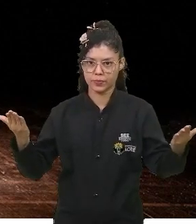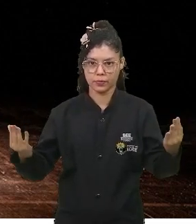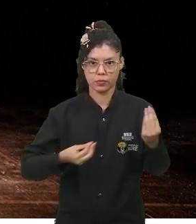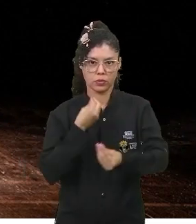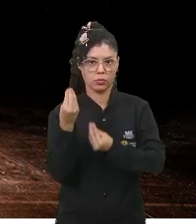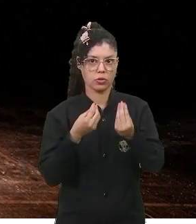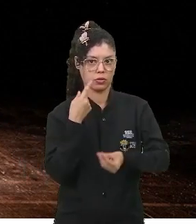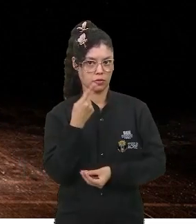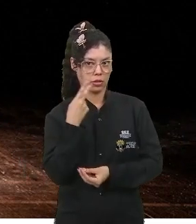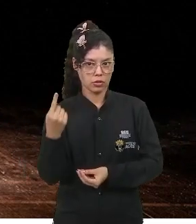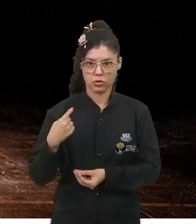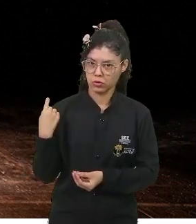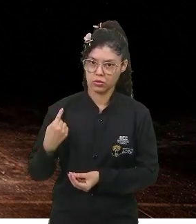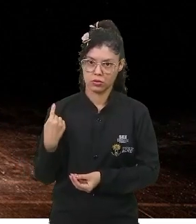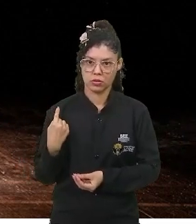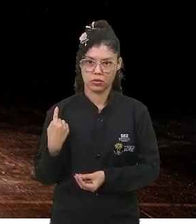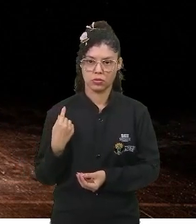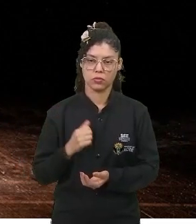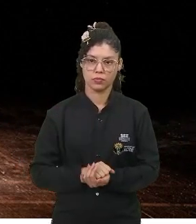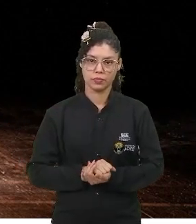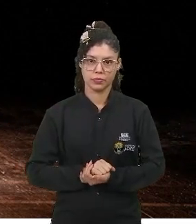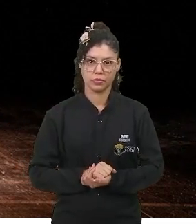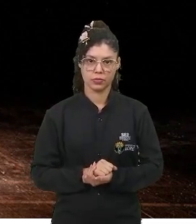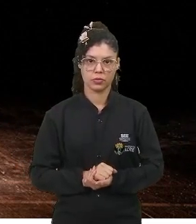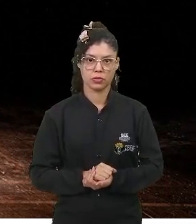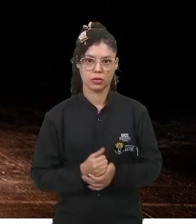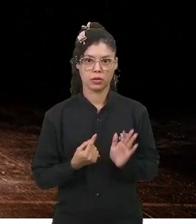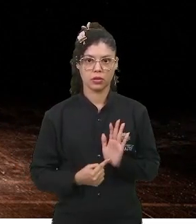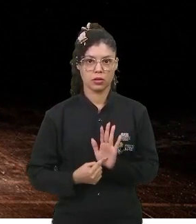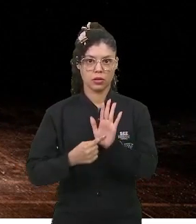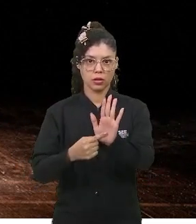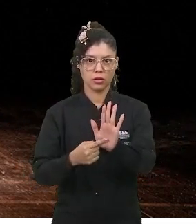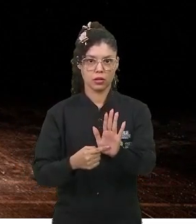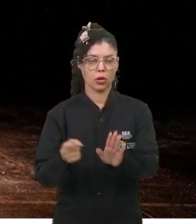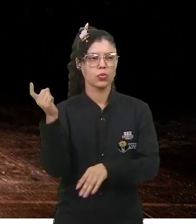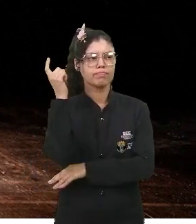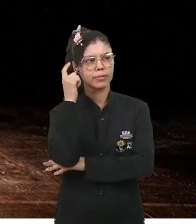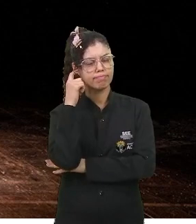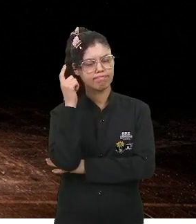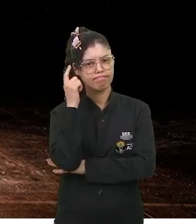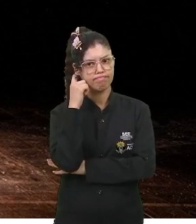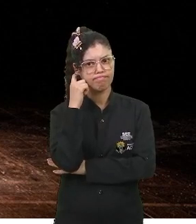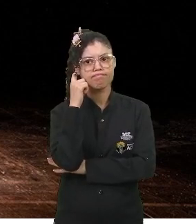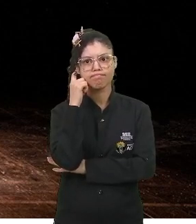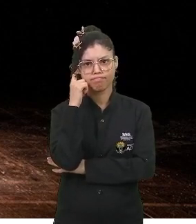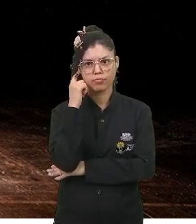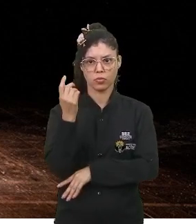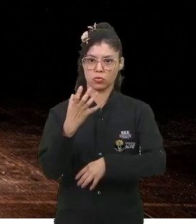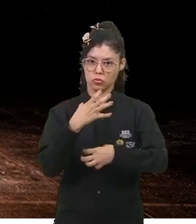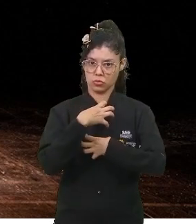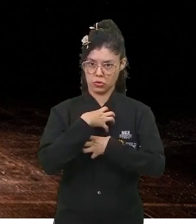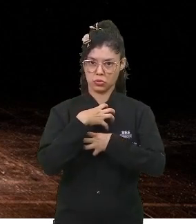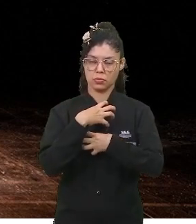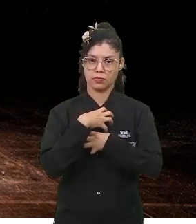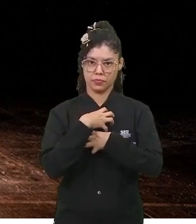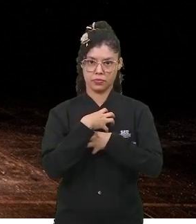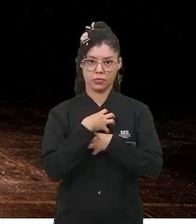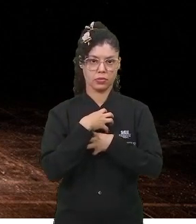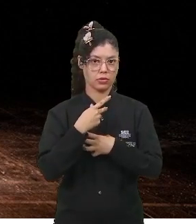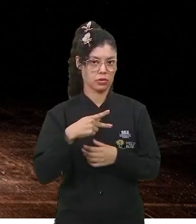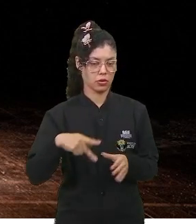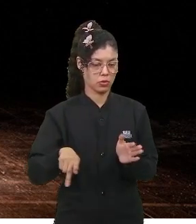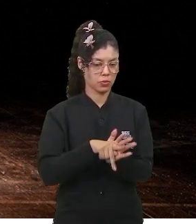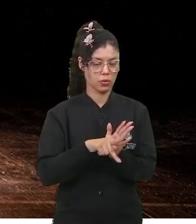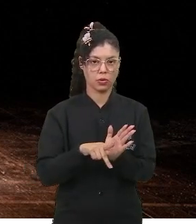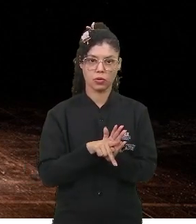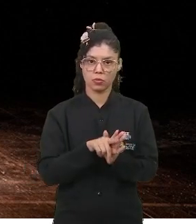falasse sozinha ou sozinho, apresentando os pensamentos ou sentimentos seus ou do